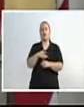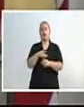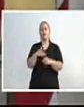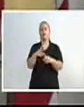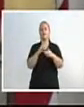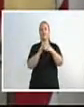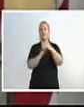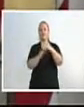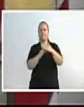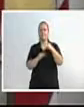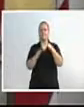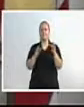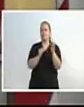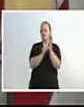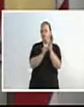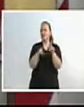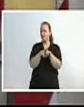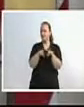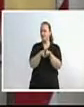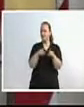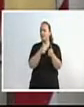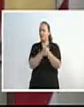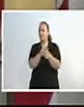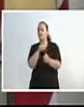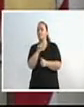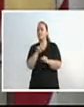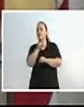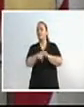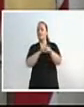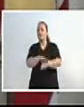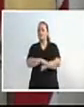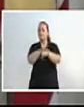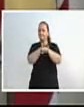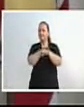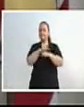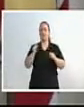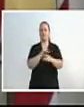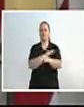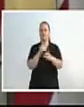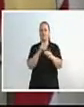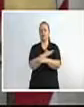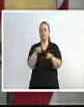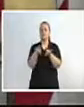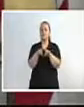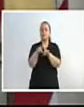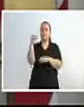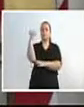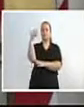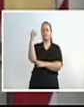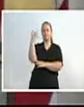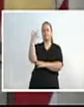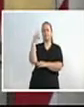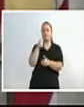próximo à instaladora Krauss, para dar mais facilidade e segurança ao trânsito, assim como também um semáforo junto